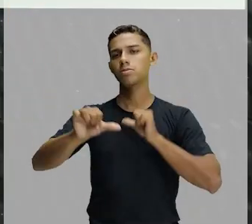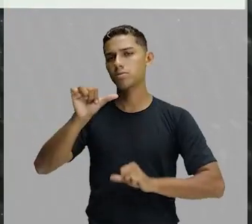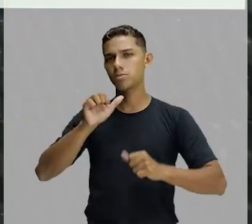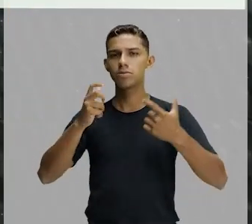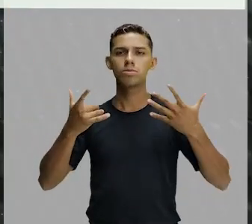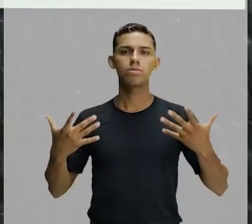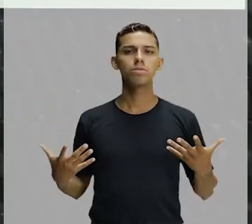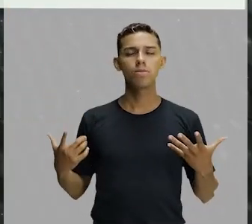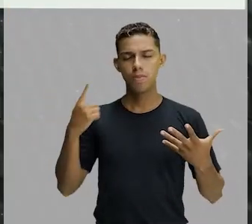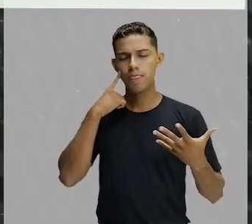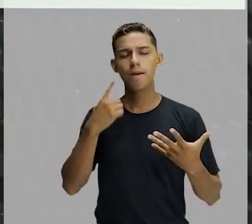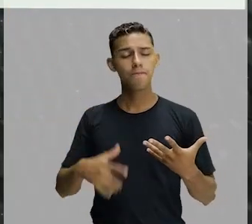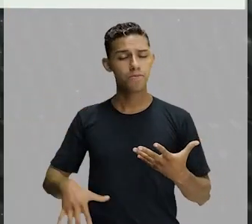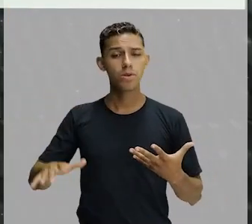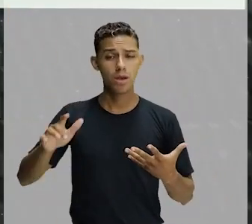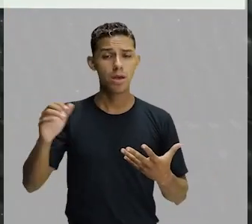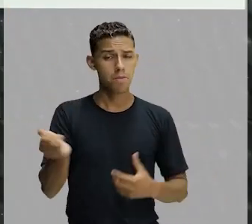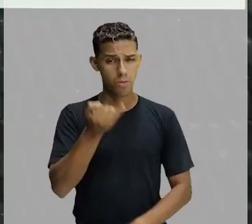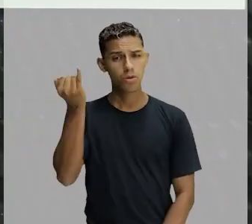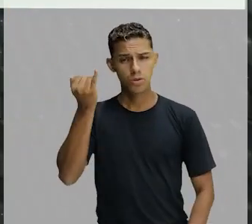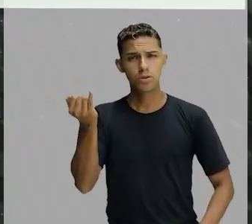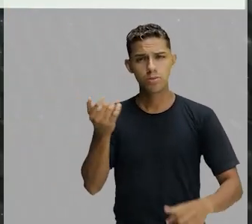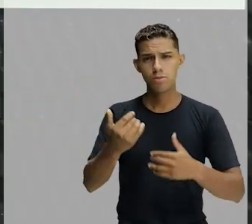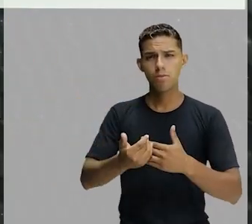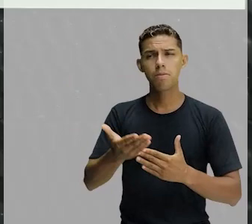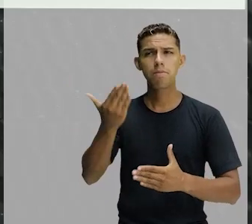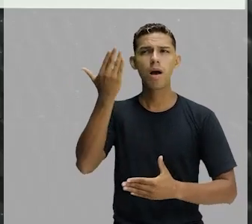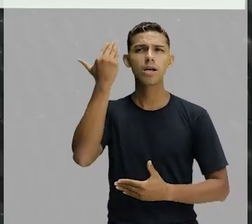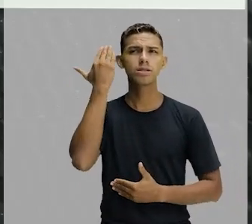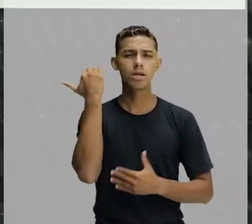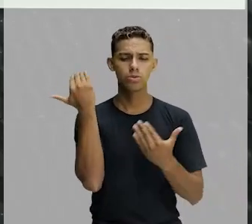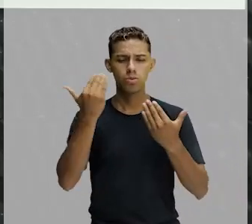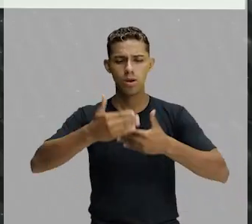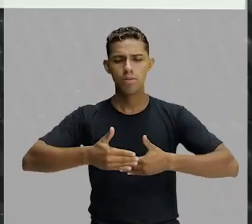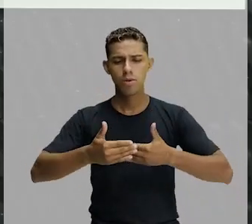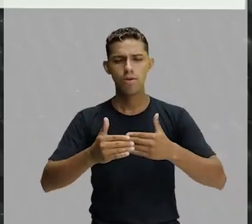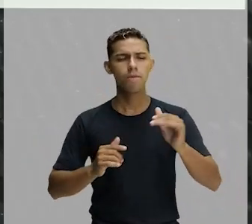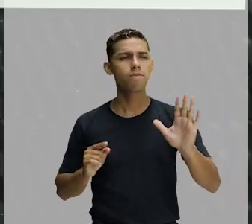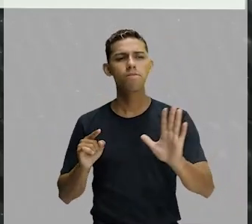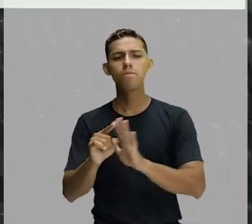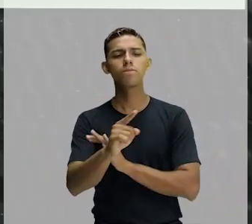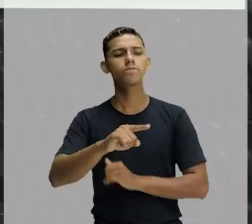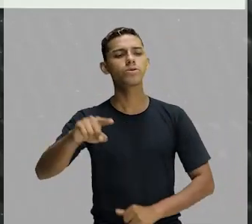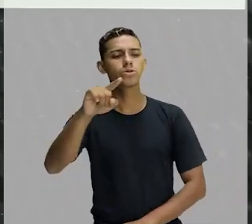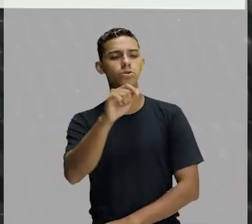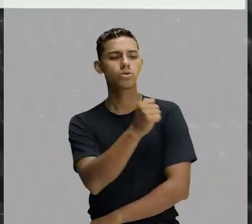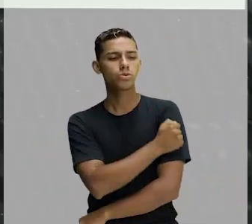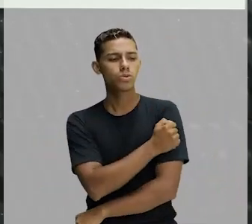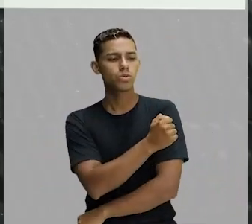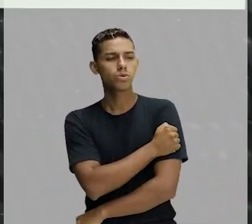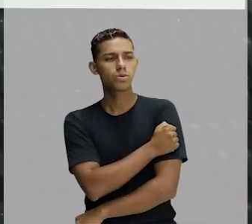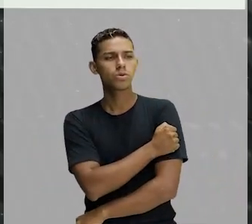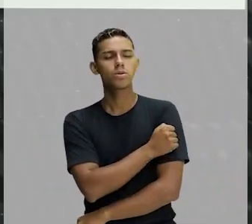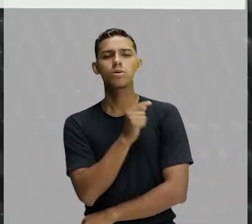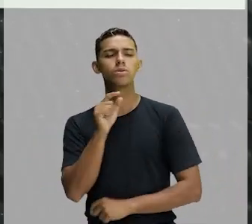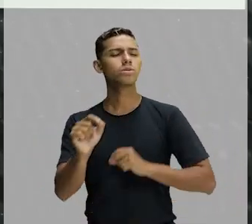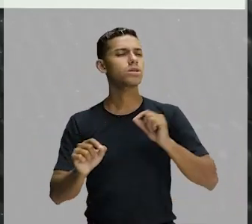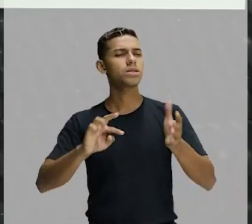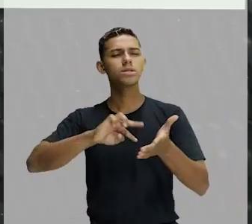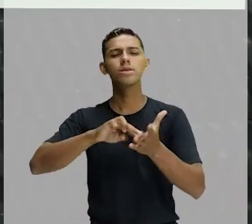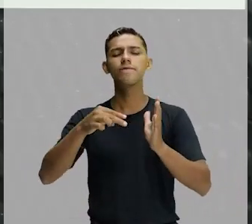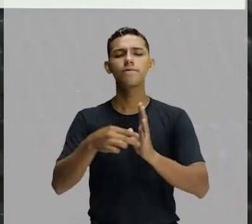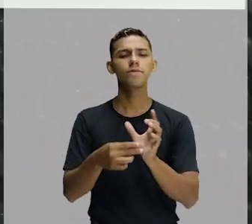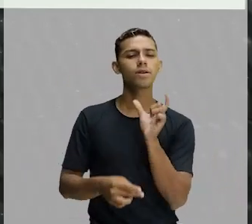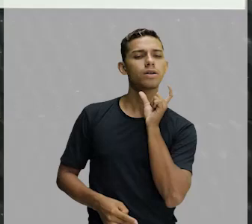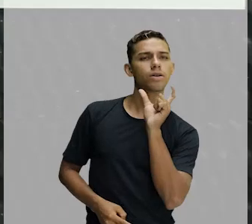muito curioso. Uma vez eu coloquei numa prova, perguntando para os alunos o que era a fotossíntese. E aí